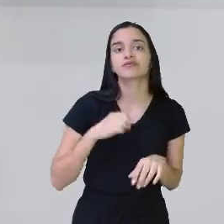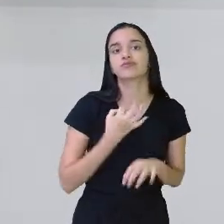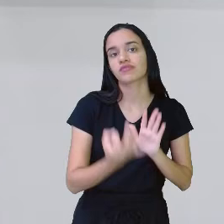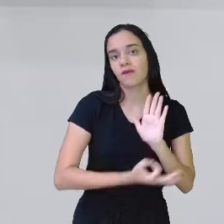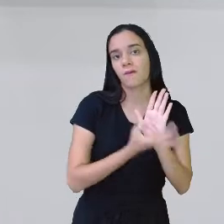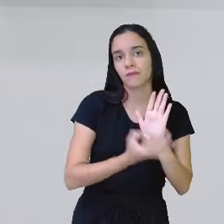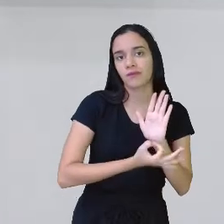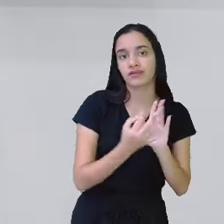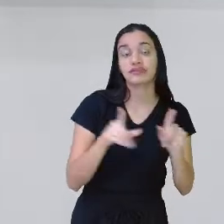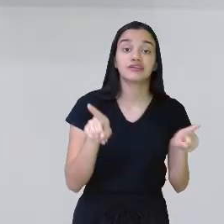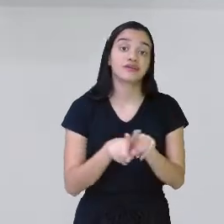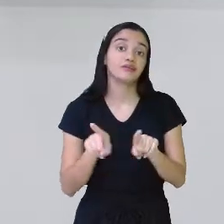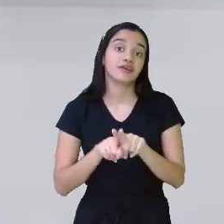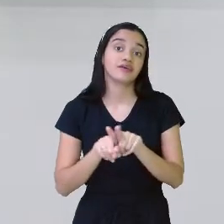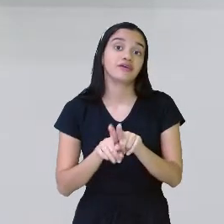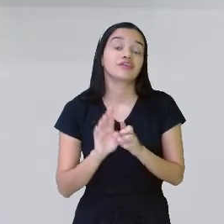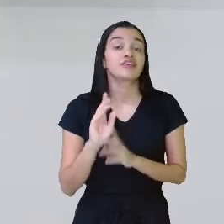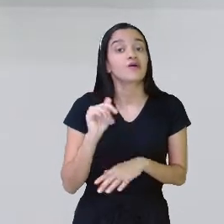opinião e a